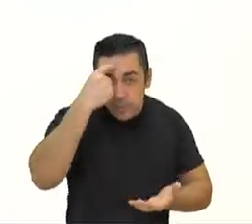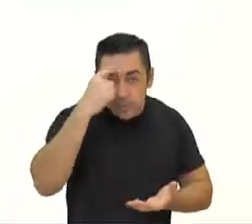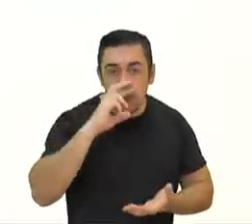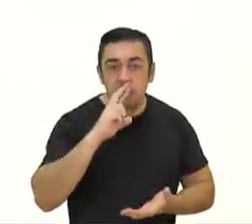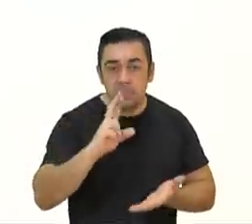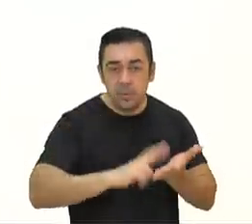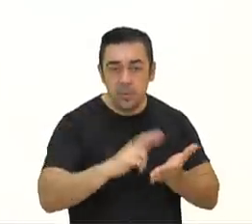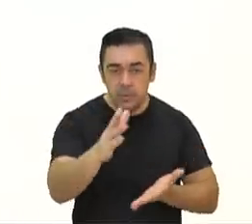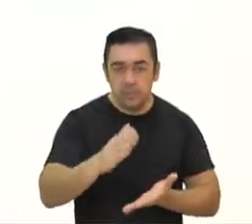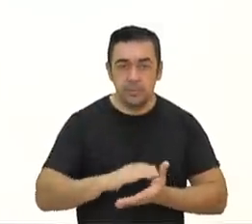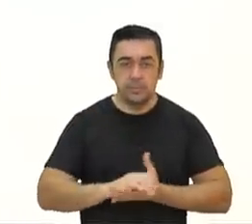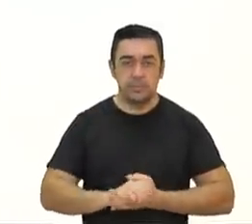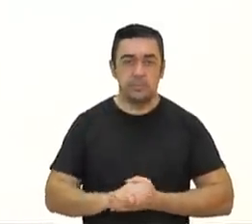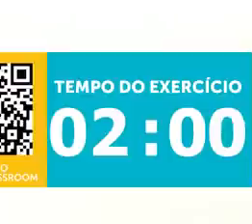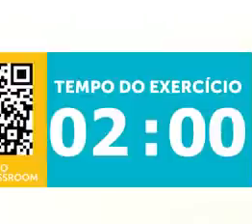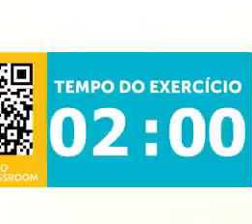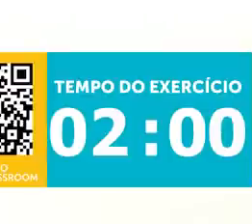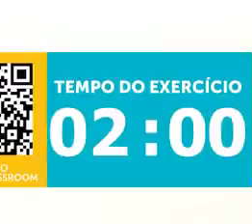resposta.